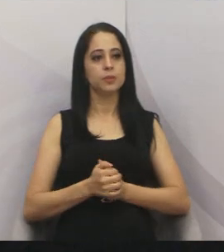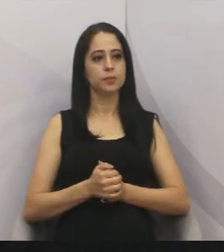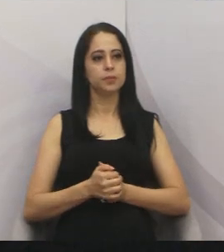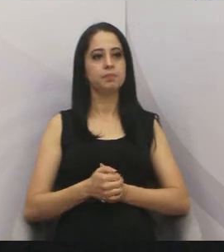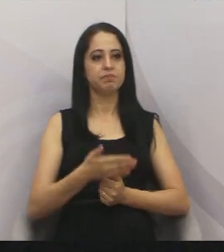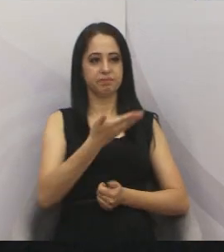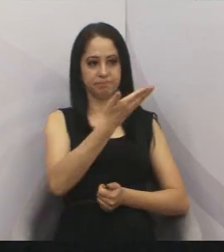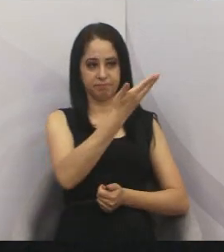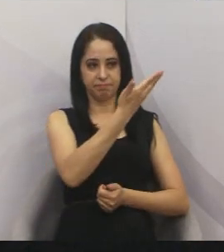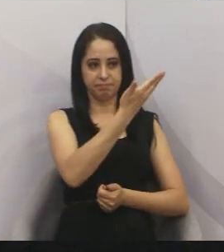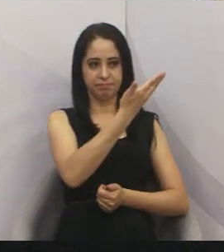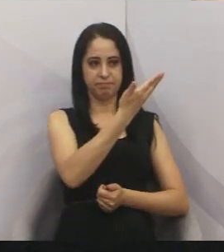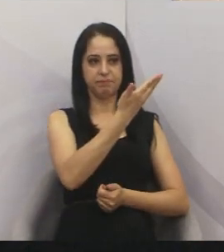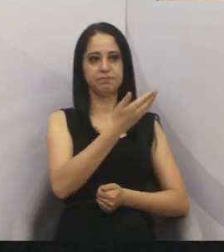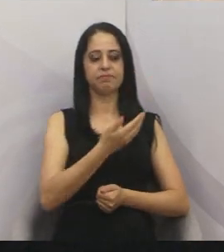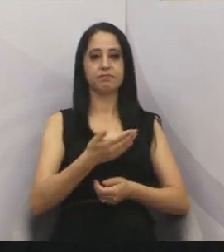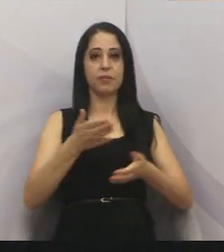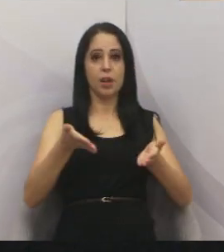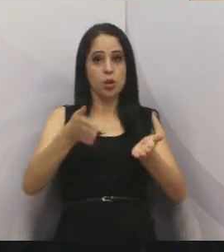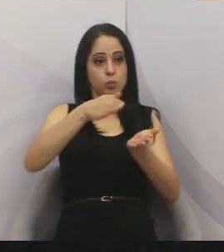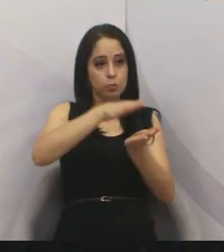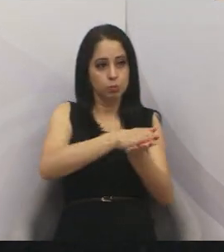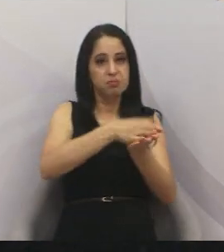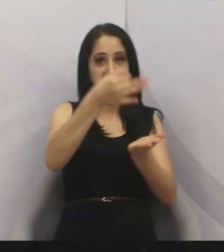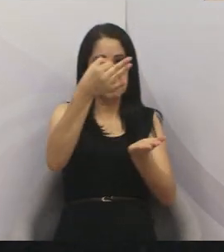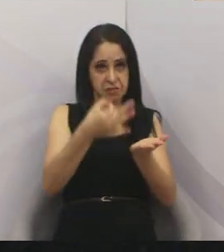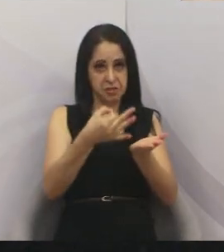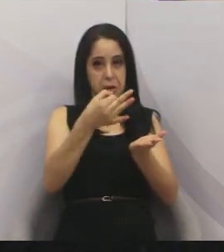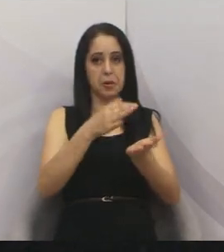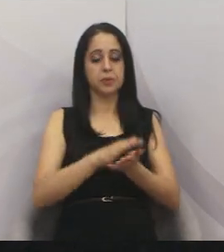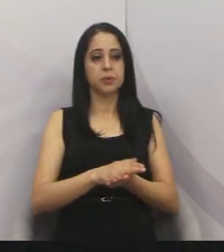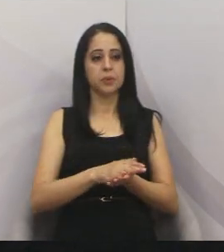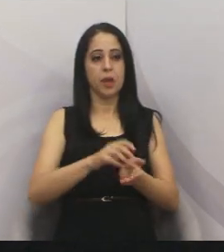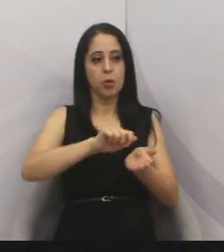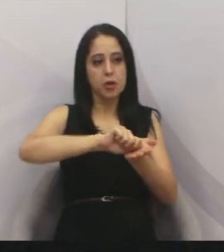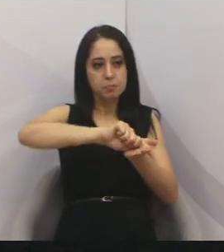A urna está lacrada. Vamos fazer o descerramento da mesma.